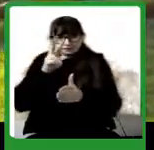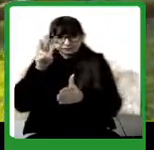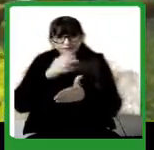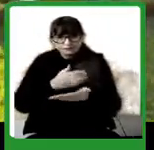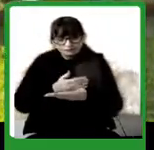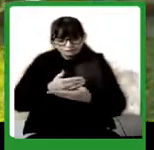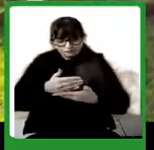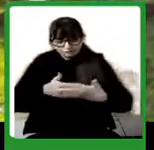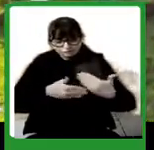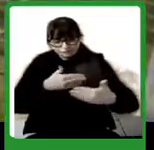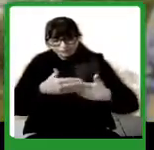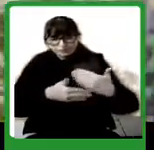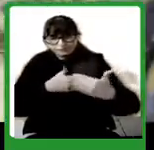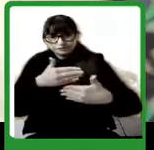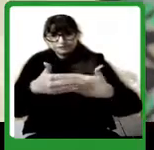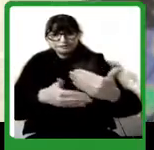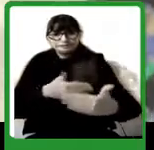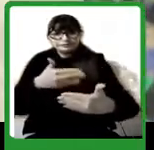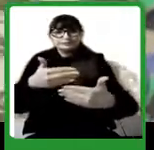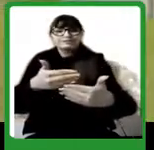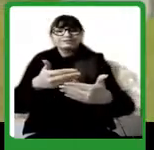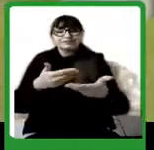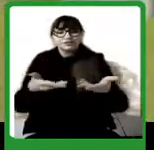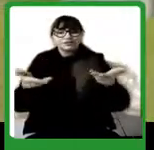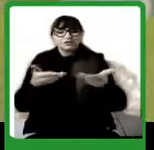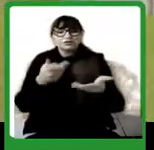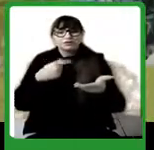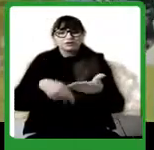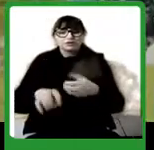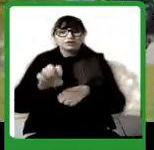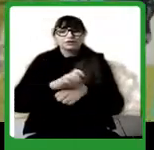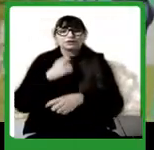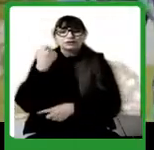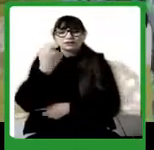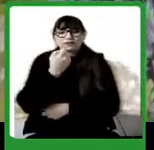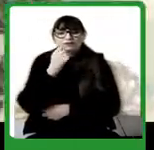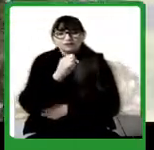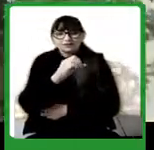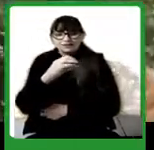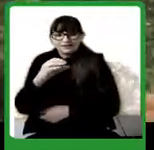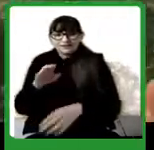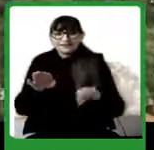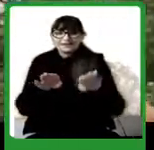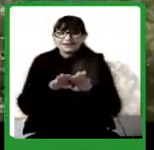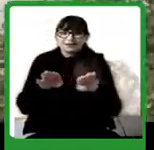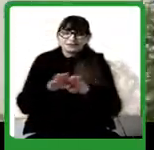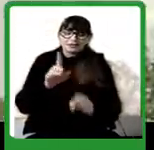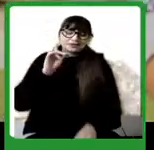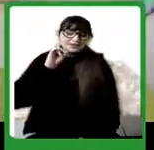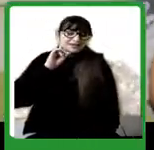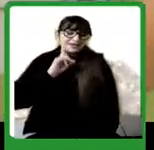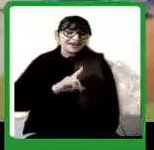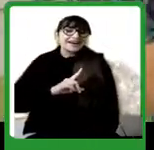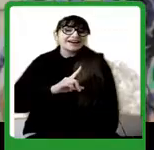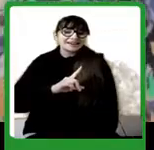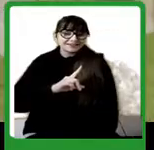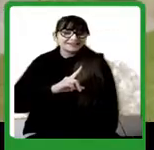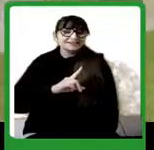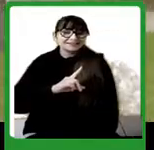nos guiar. Rio Grande do Sul, Santa Catarina, Minas